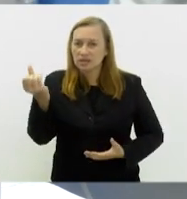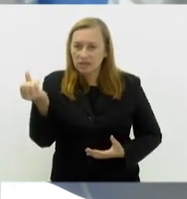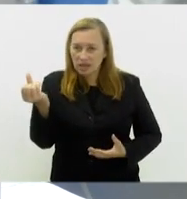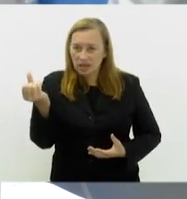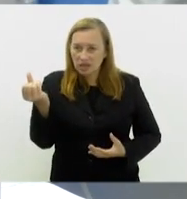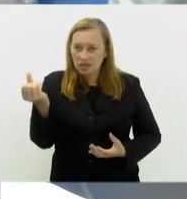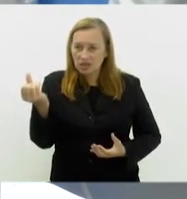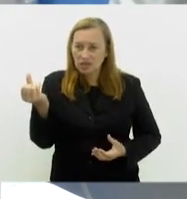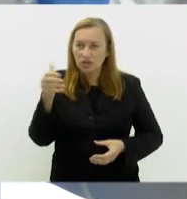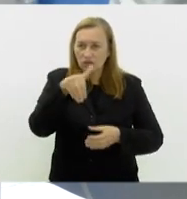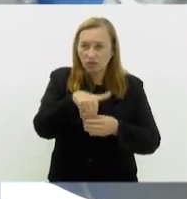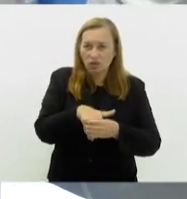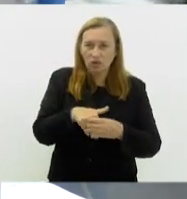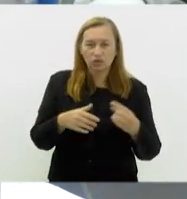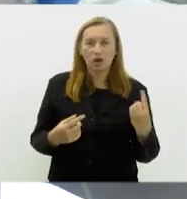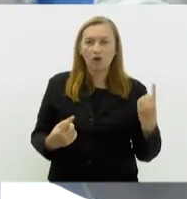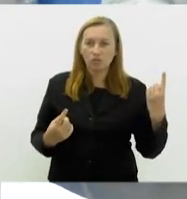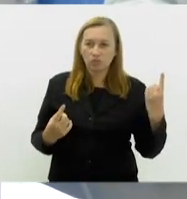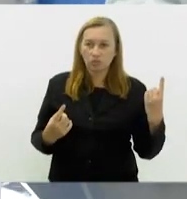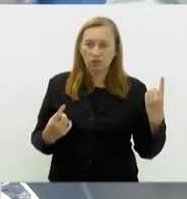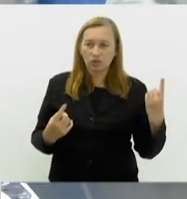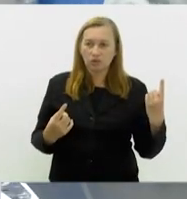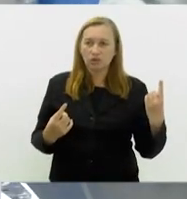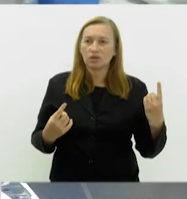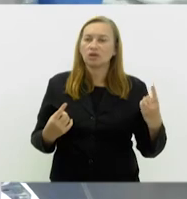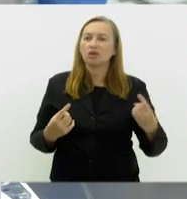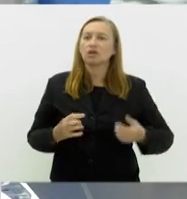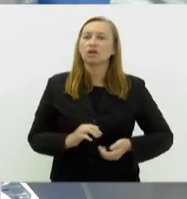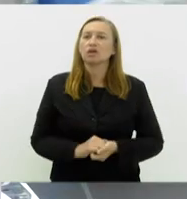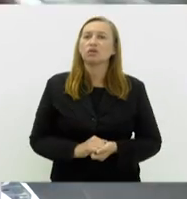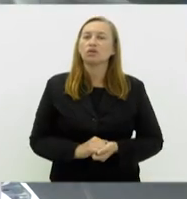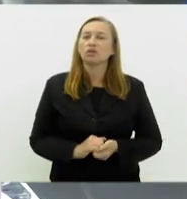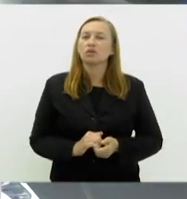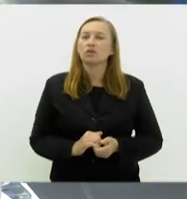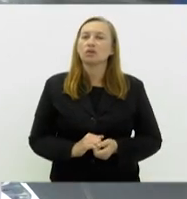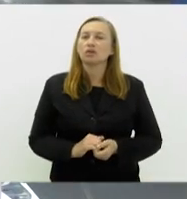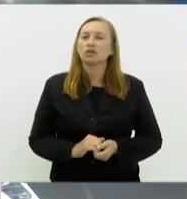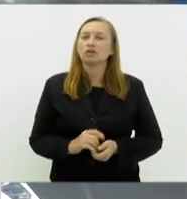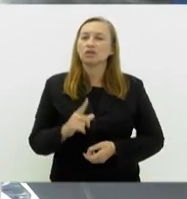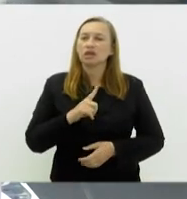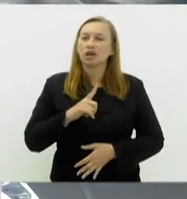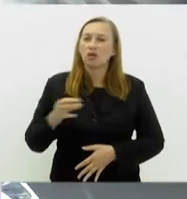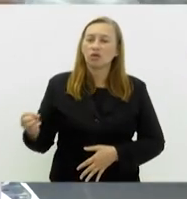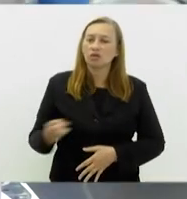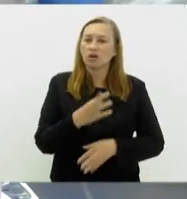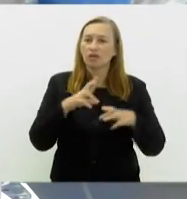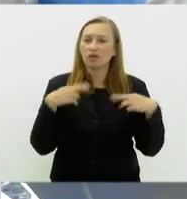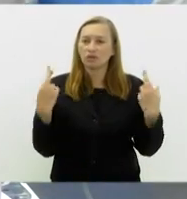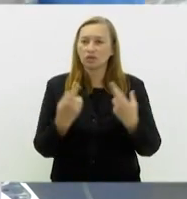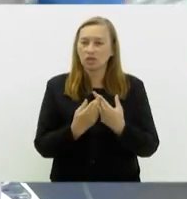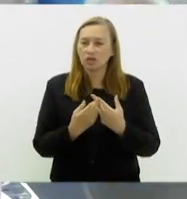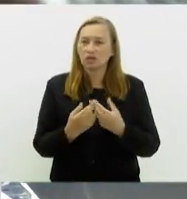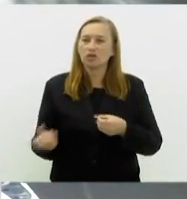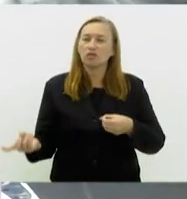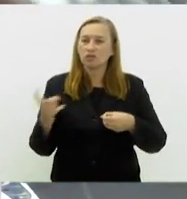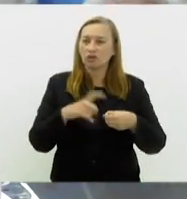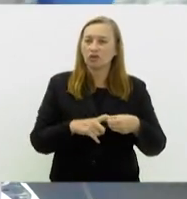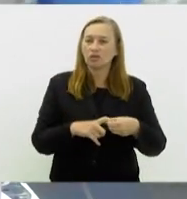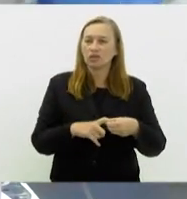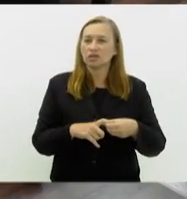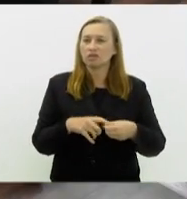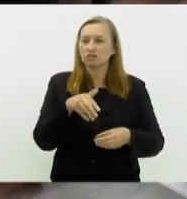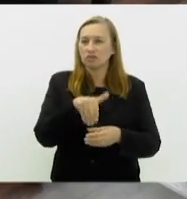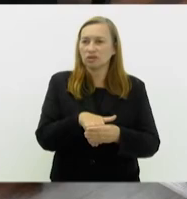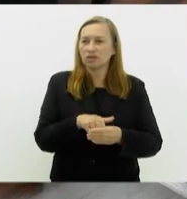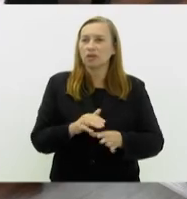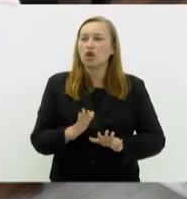a um foi prorrogado o prazo agora só só uma questão de ordem Presidente para o retorno de votação só só